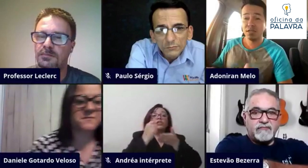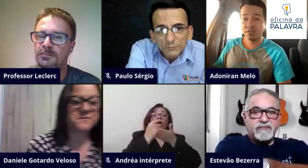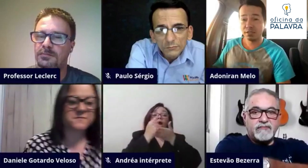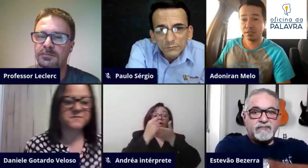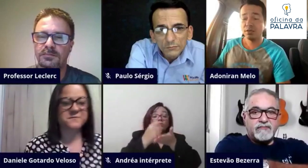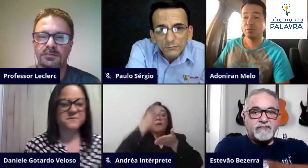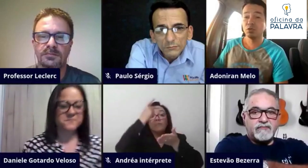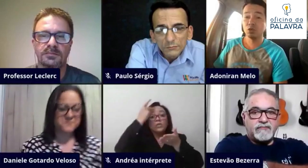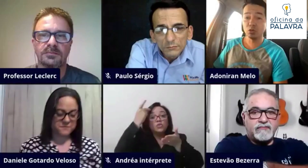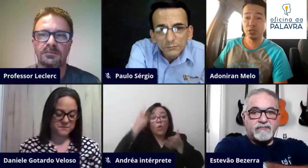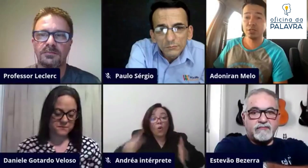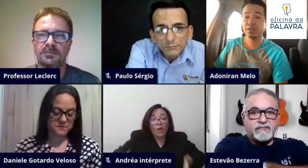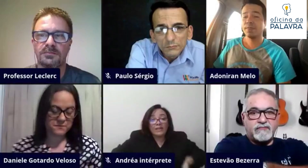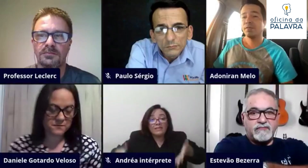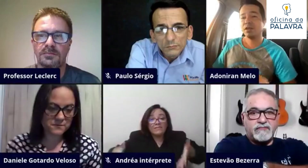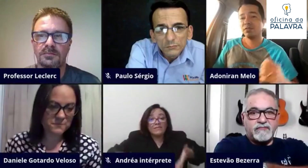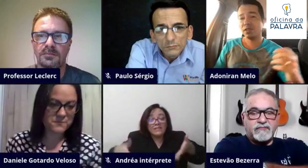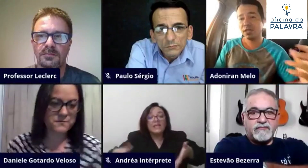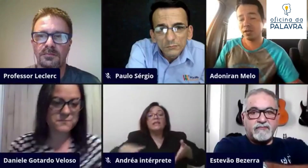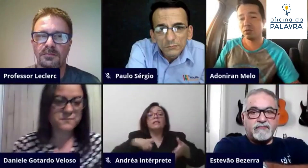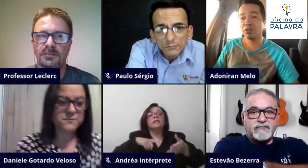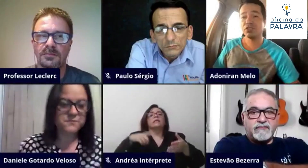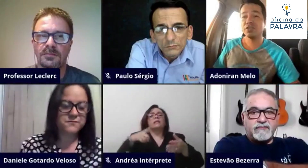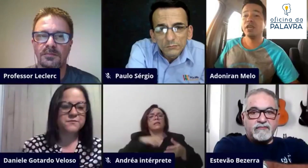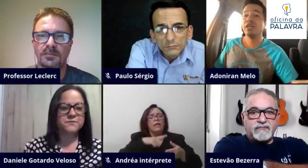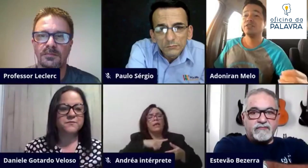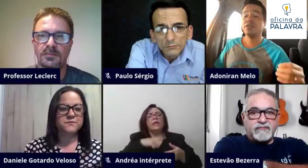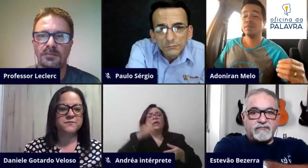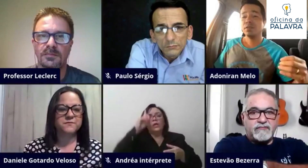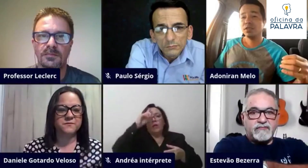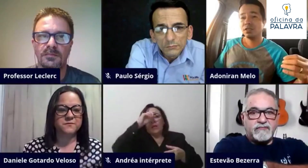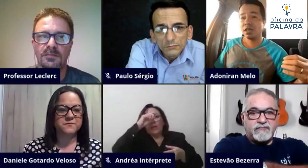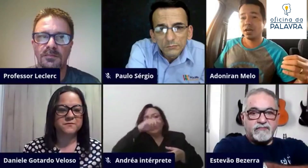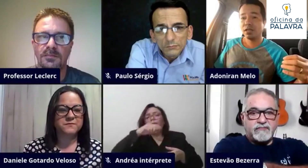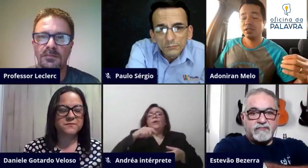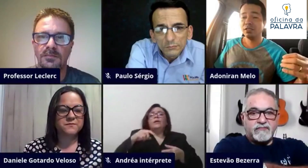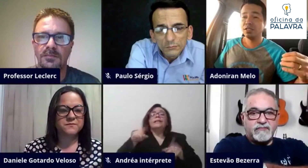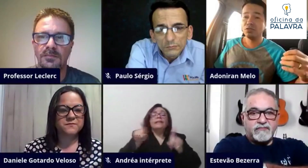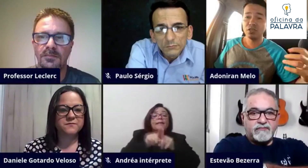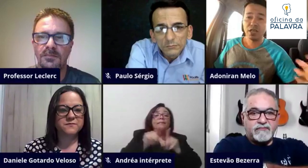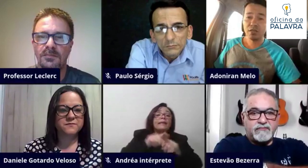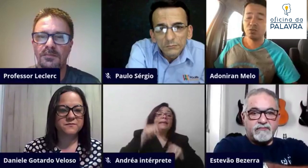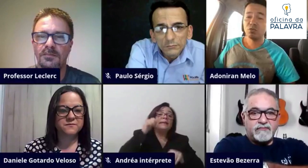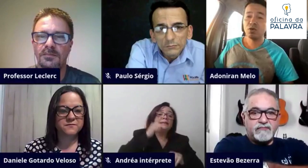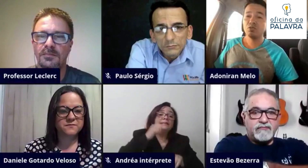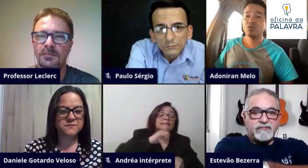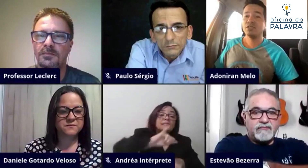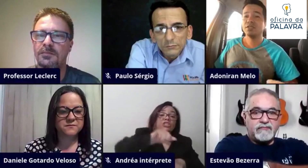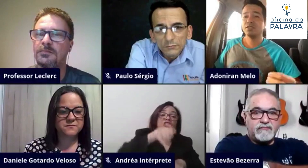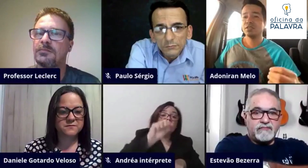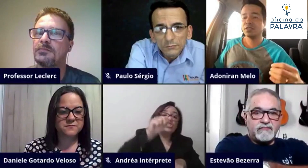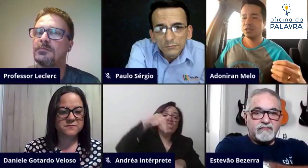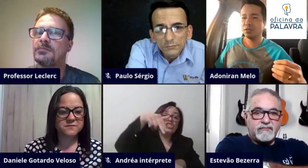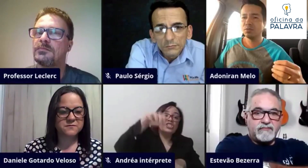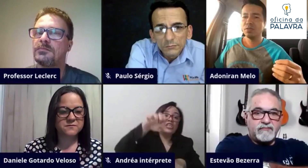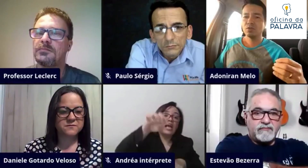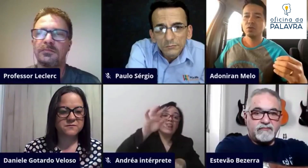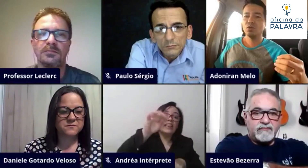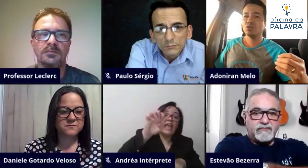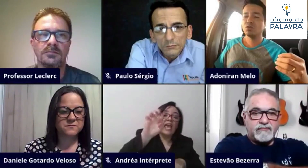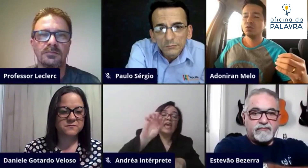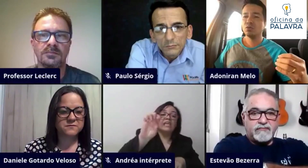as deficiências motoras, vai falar com a Janete, que está lidando direto com